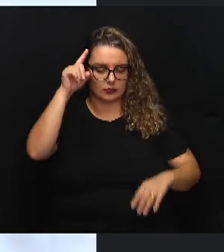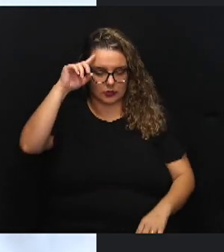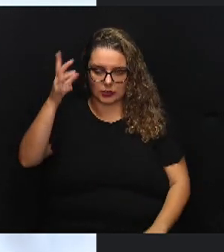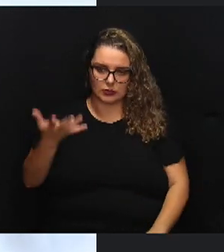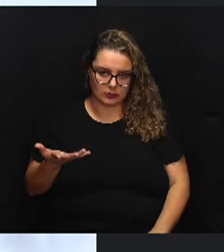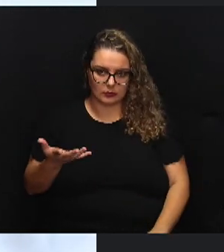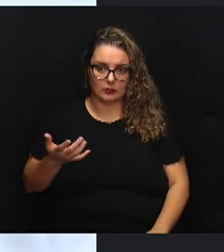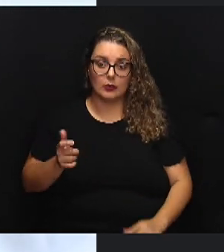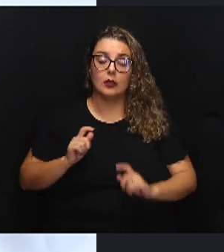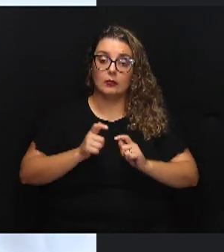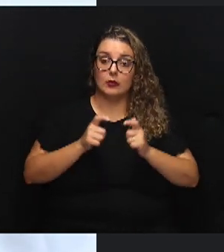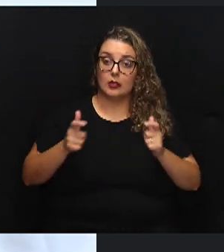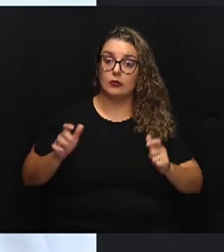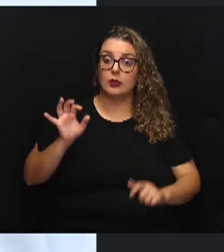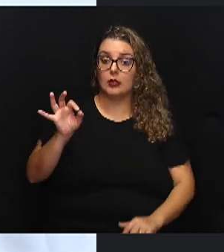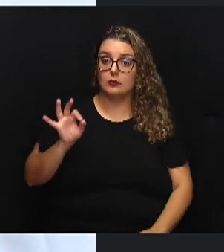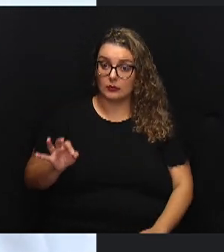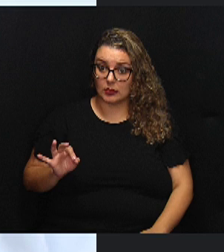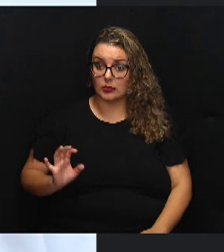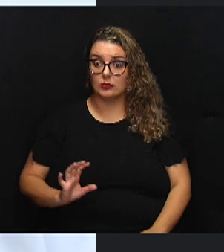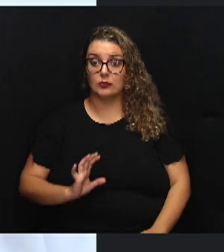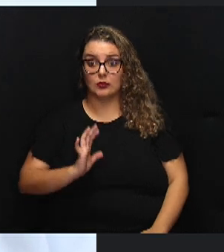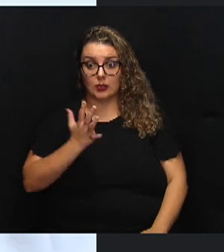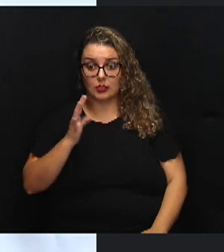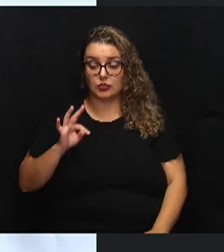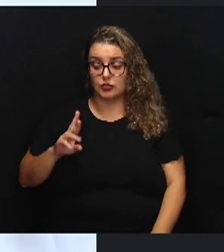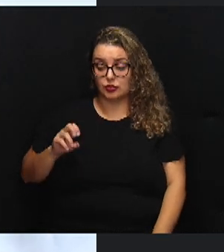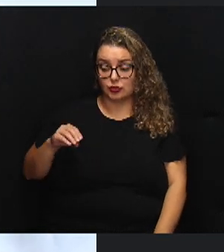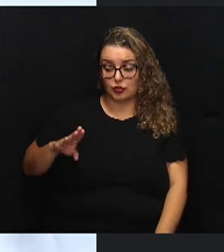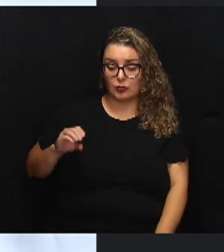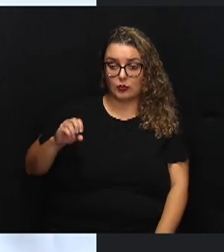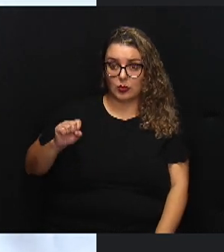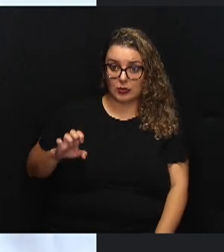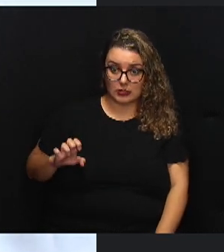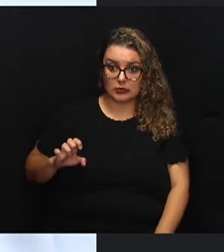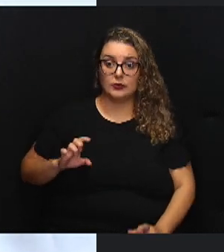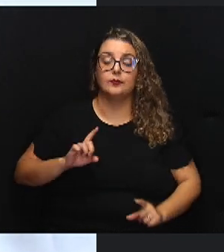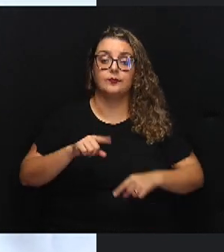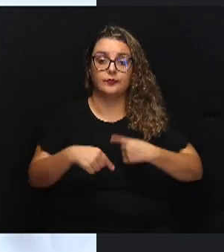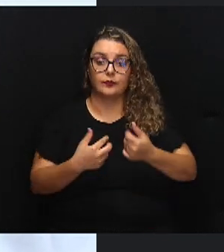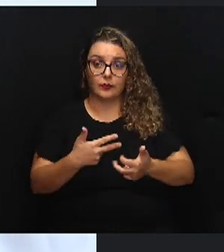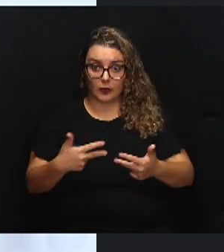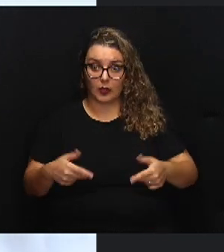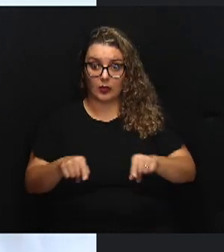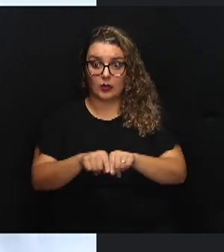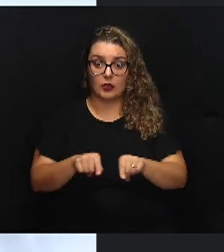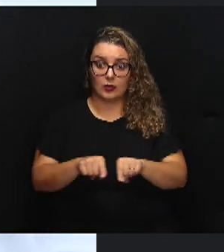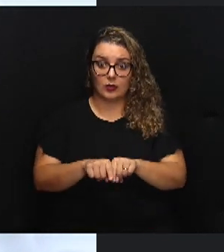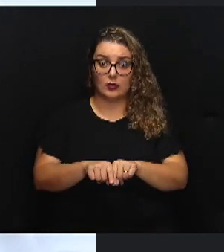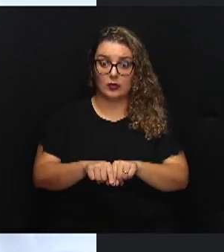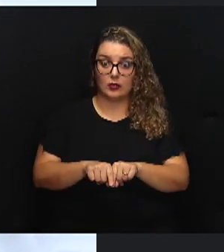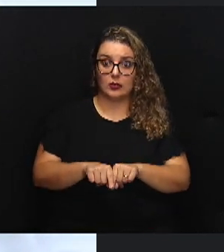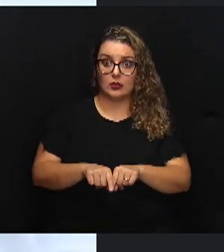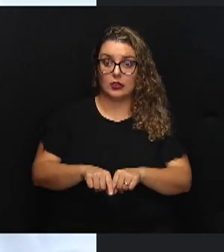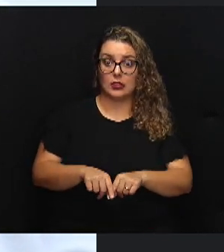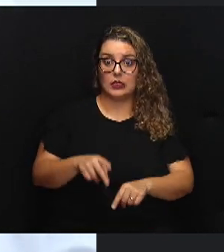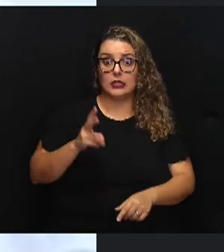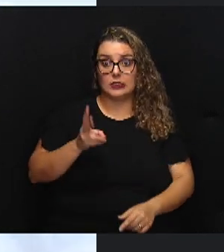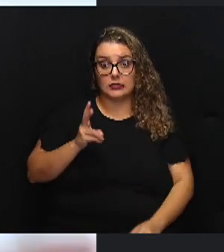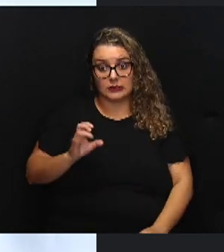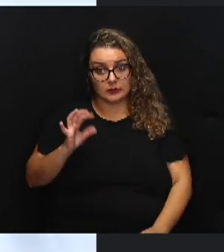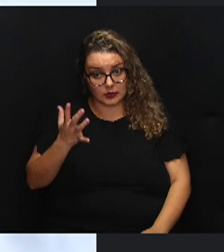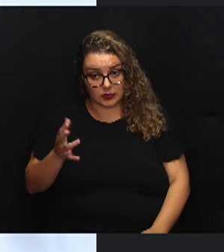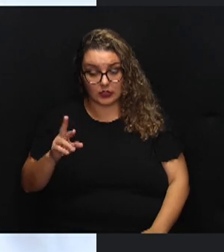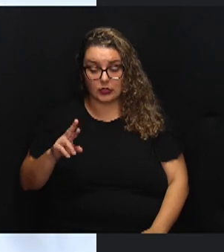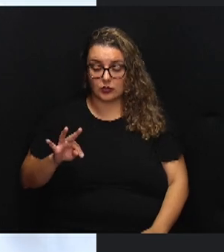aumenta bastante a tendência de aparecimento de trombose. E um outro ponto importante é a de recorrência de trombose.